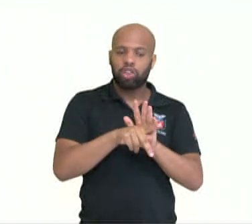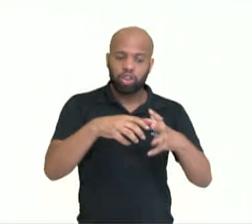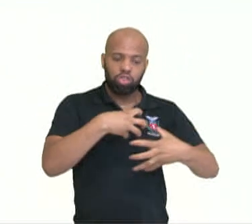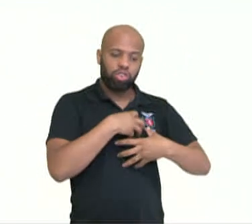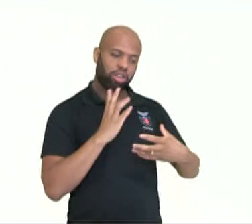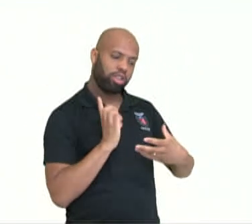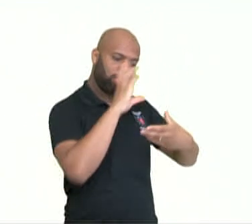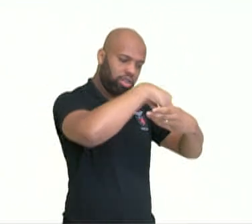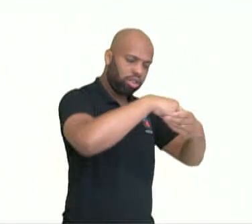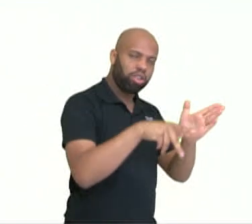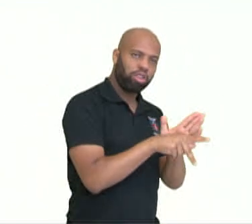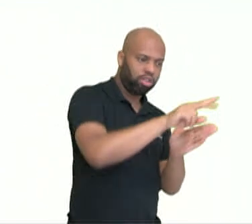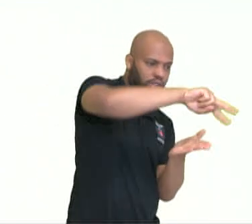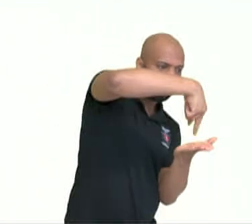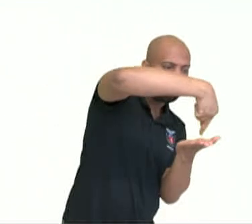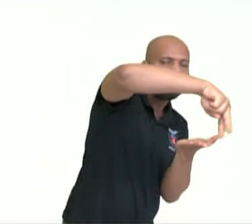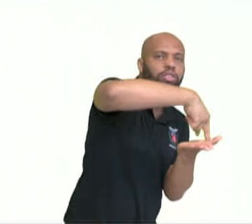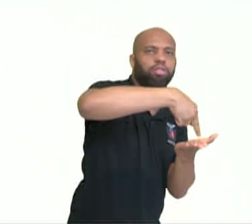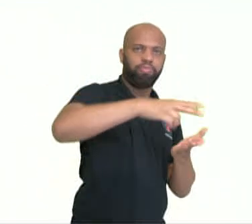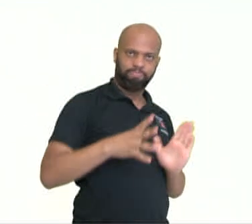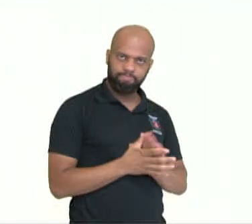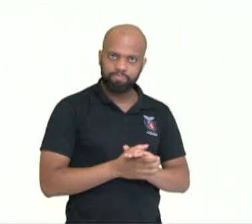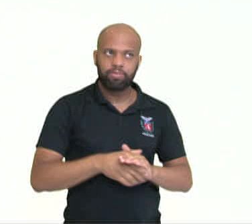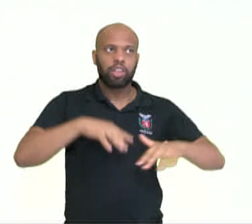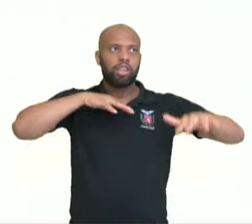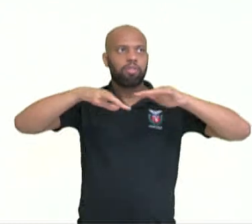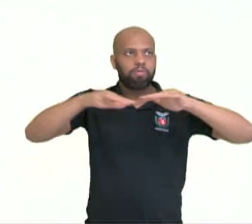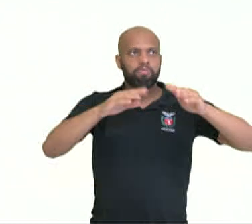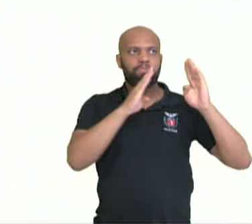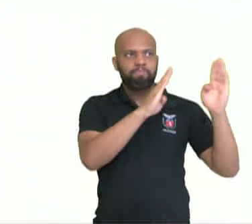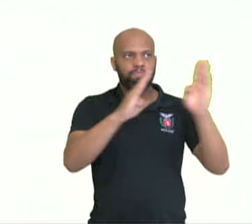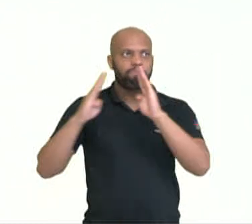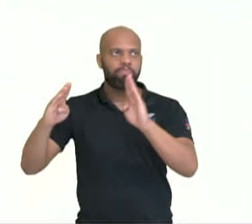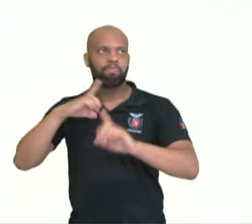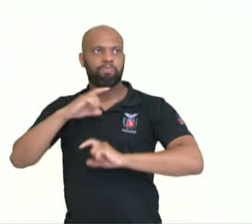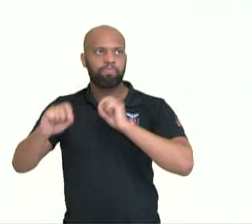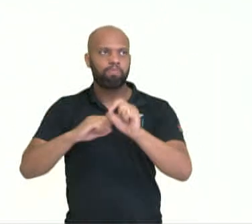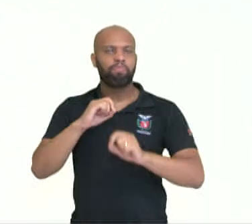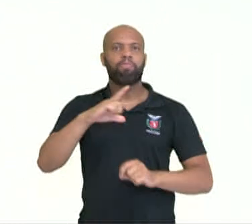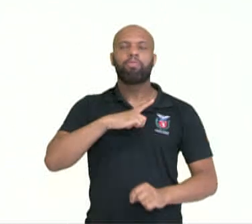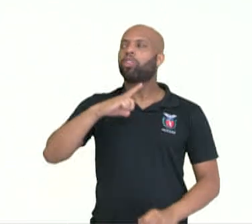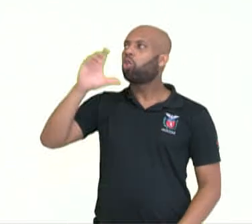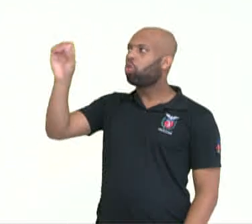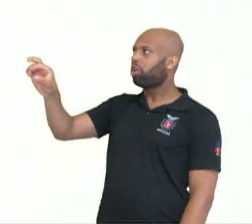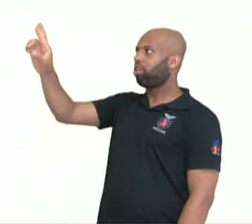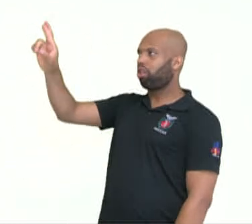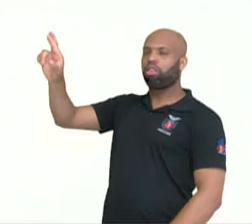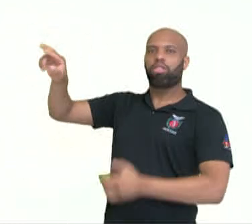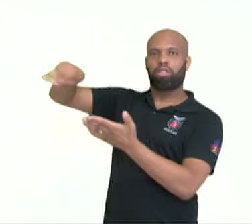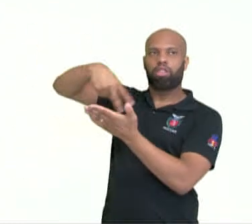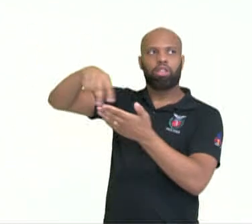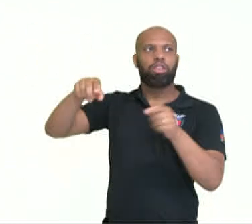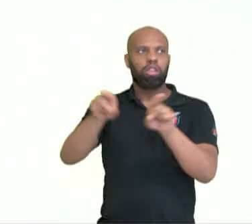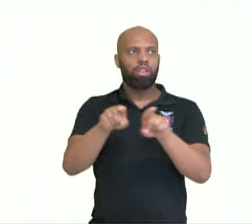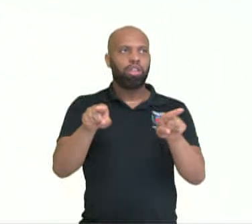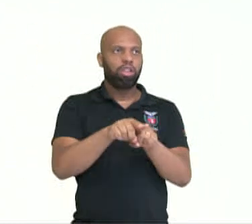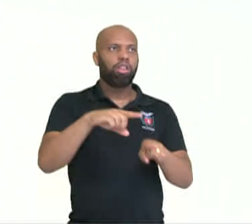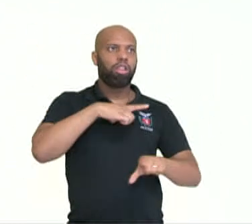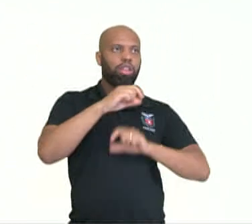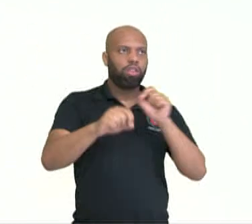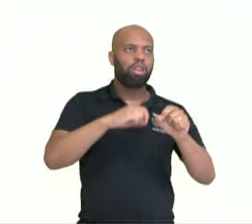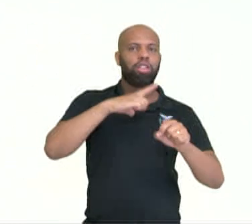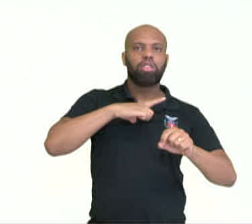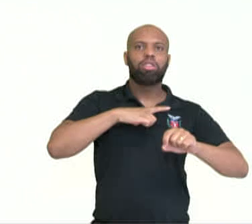composição da dança, né, pessoal? Movimentos e períodos. Oriental, né, tem a dança oriental, a clássica, indústria cultural